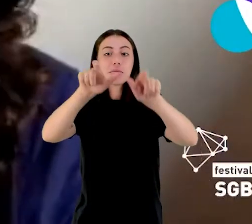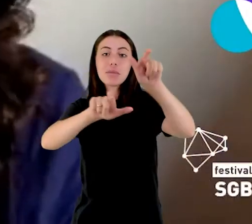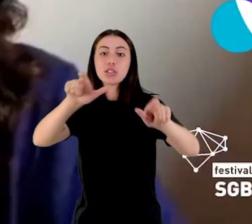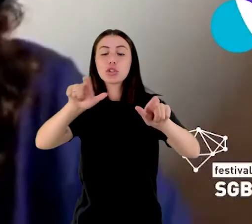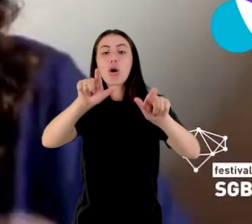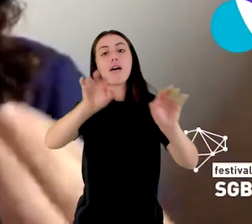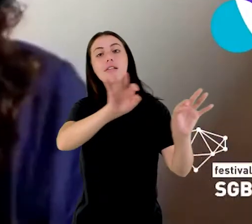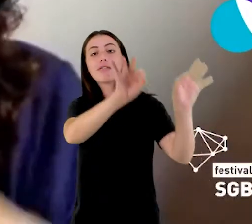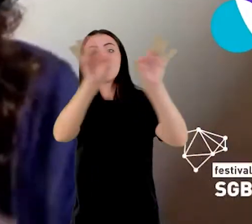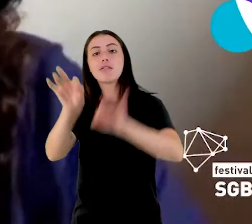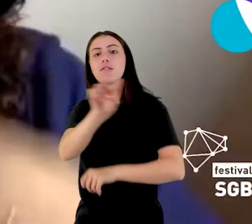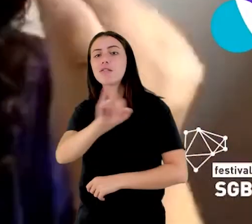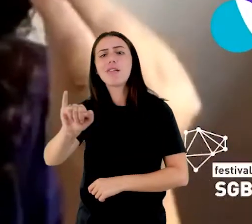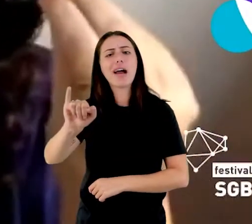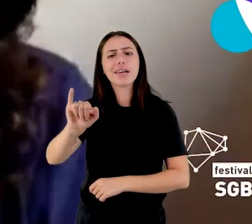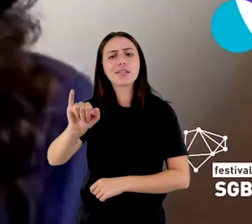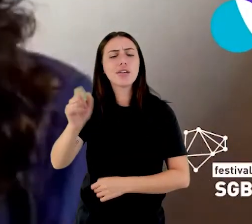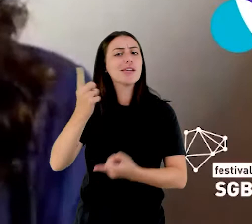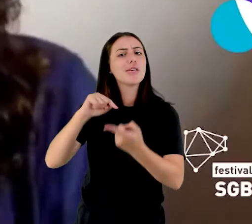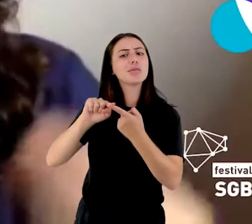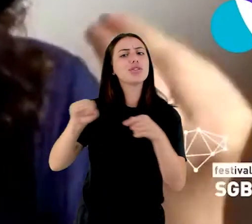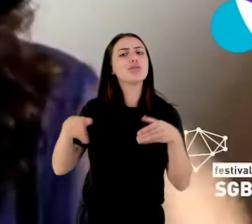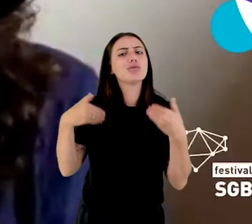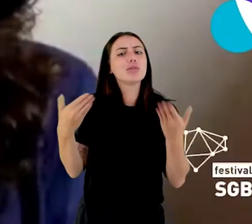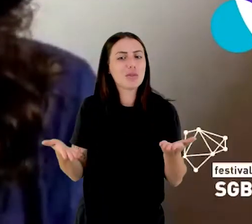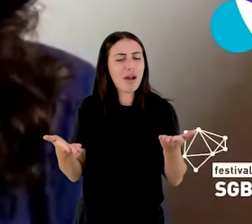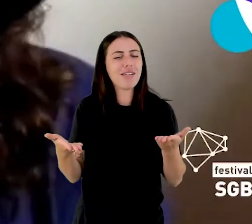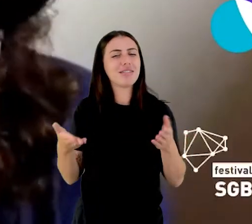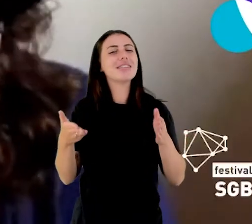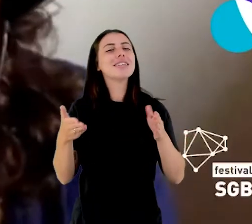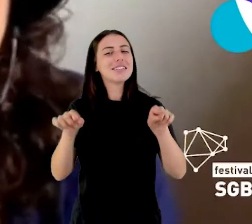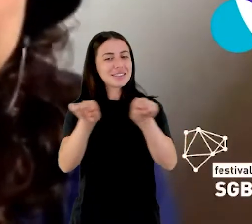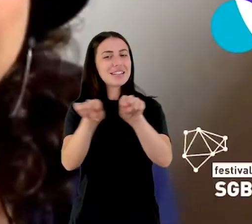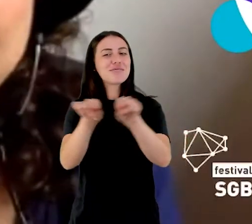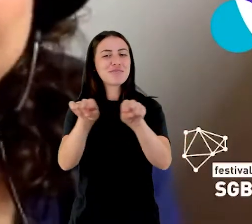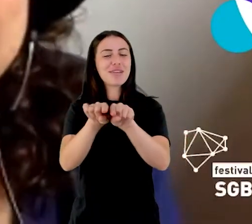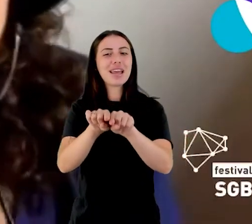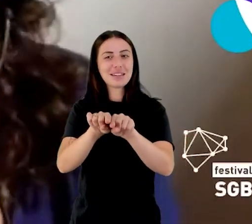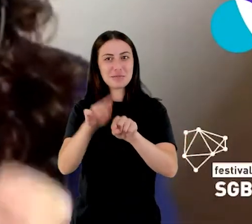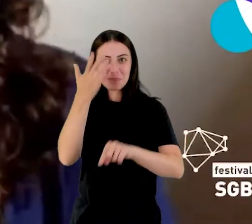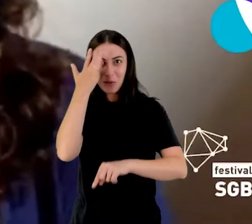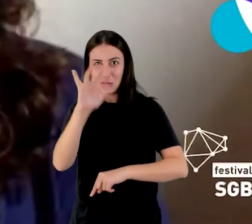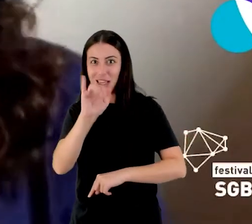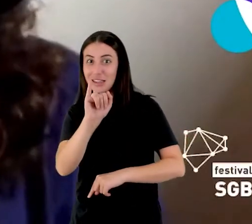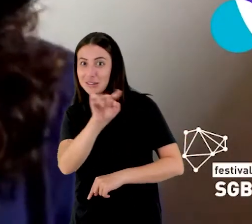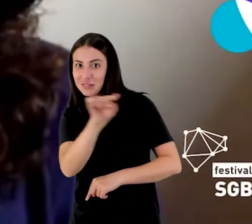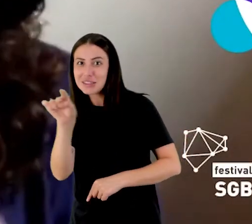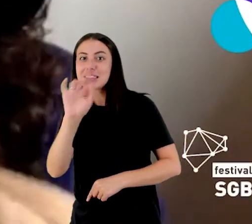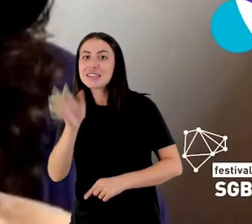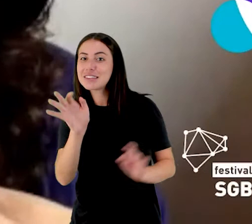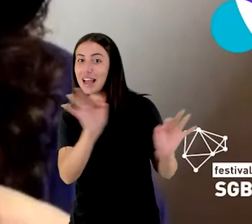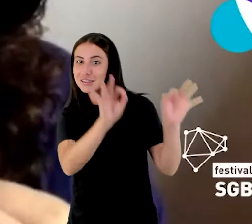história, de um filme muito bem feito e artisticamente bem feito, a gente começou a pensar,